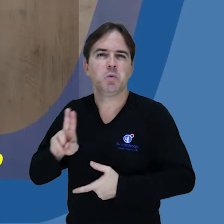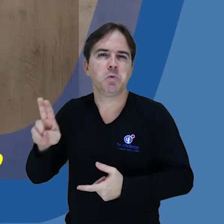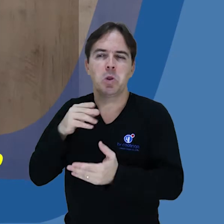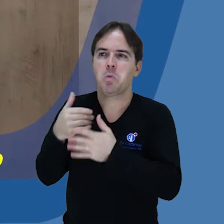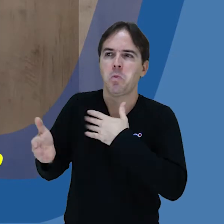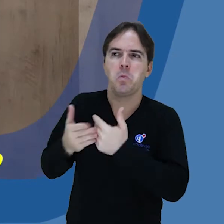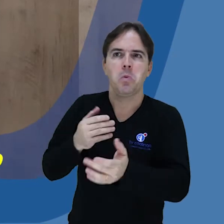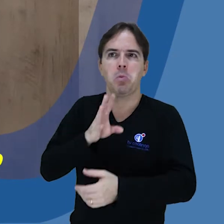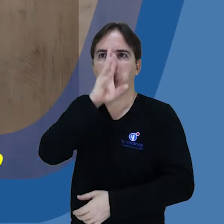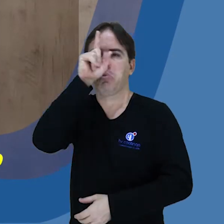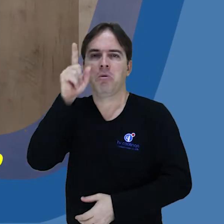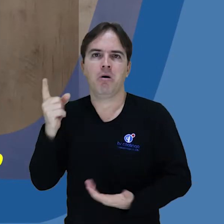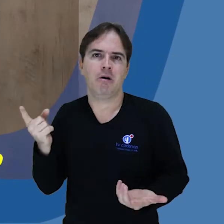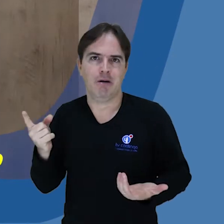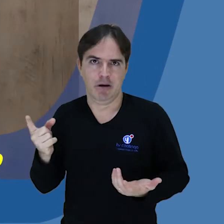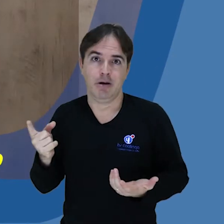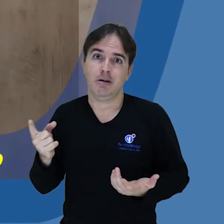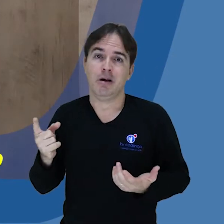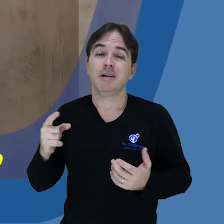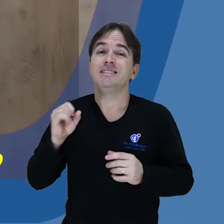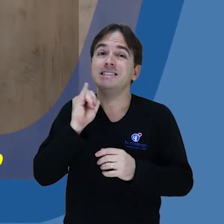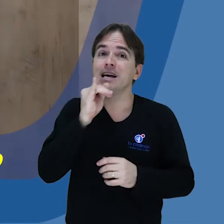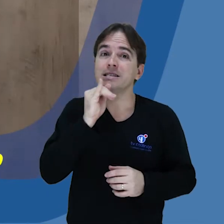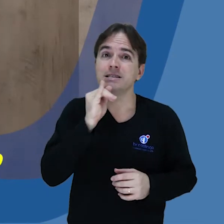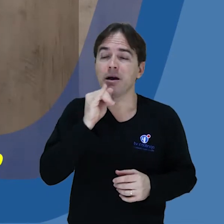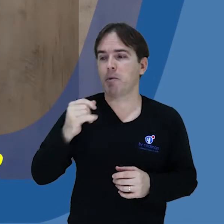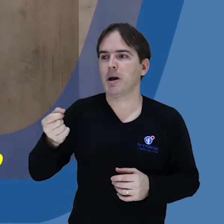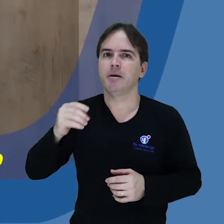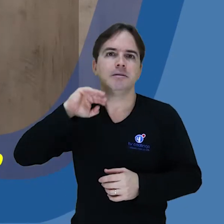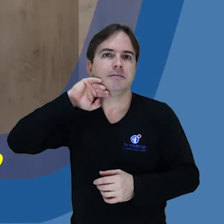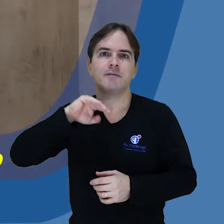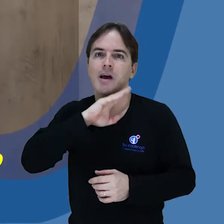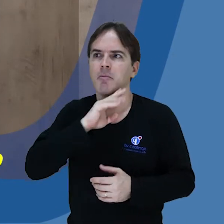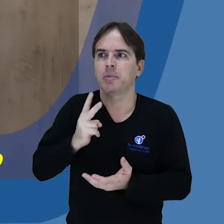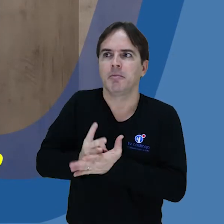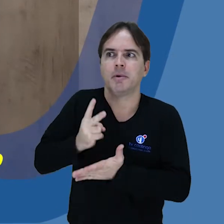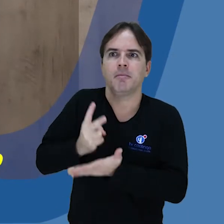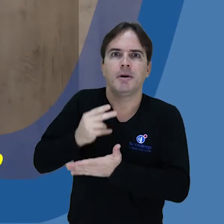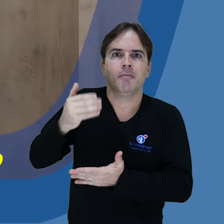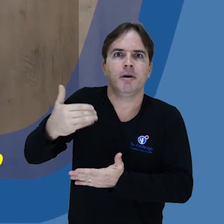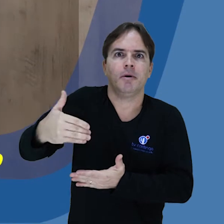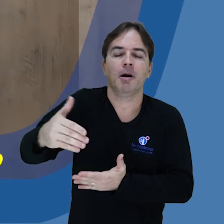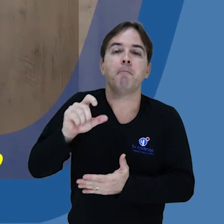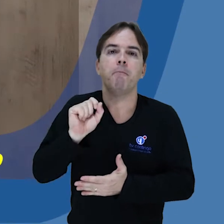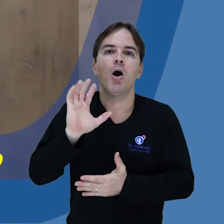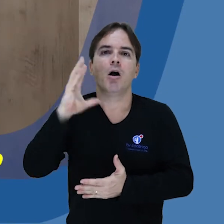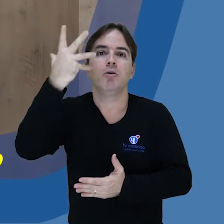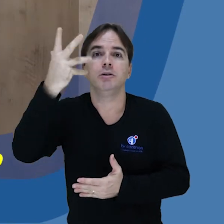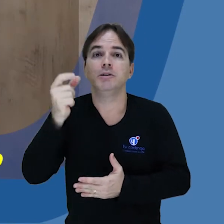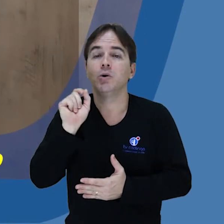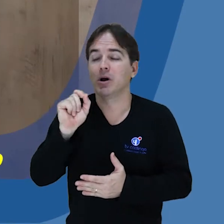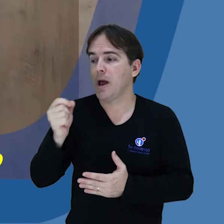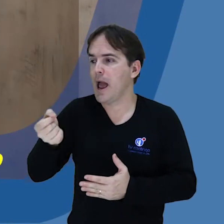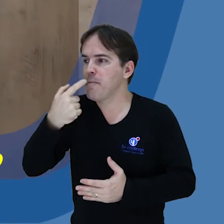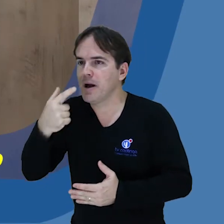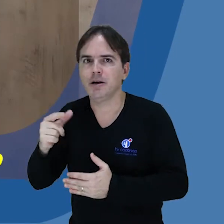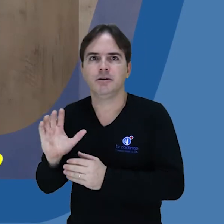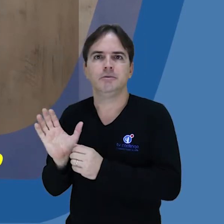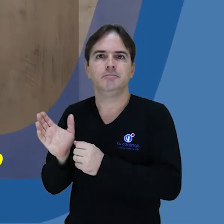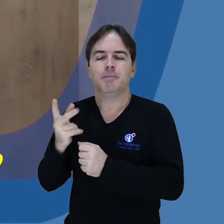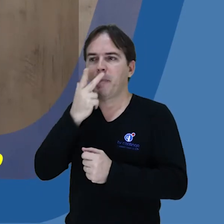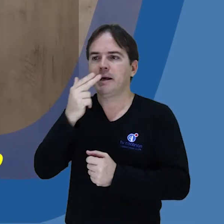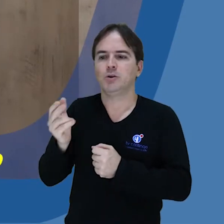tomar, tiver muita febre, tiver febre constantemente, estiver tomando antitérmico constantemente, você pode estar mascarando um problema maior. Tá? Então a gente precisa